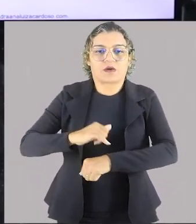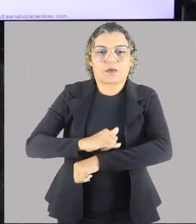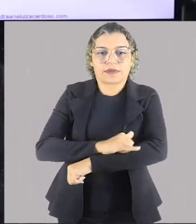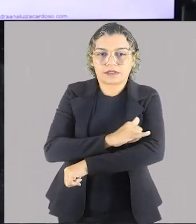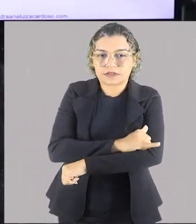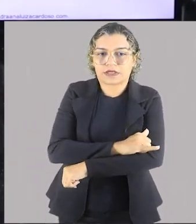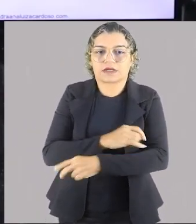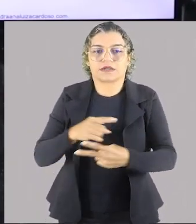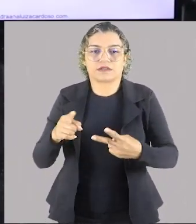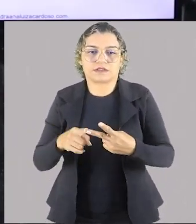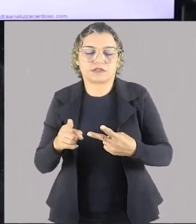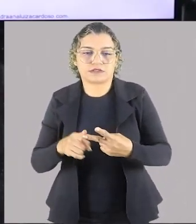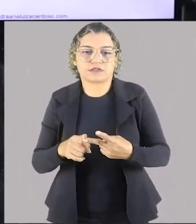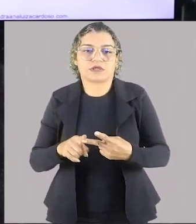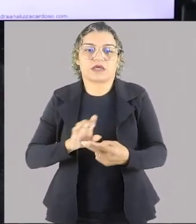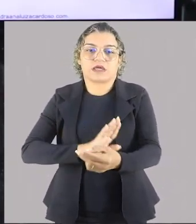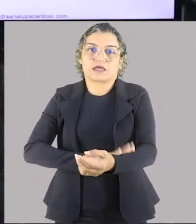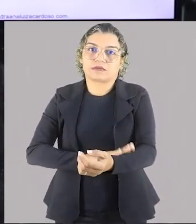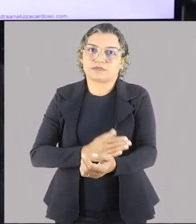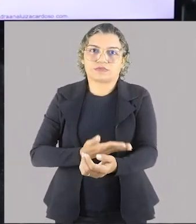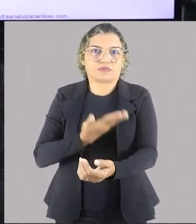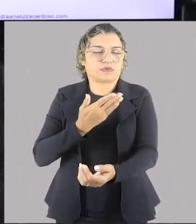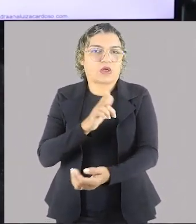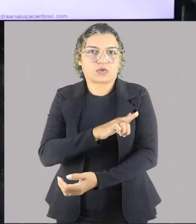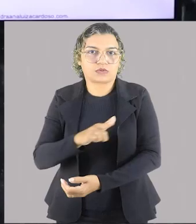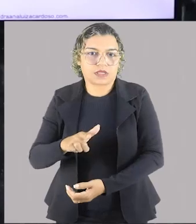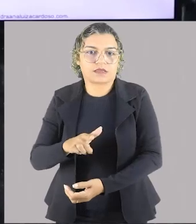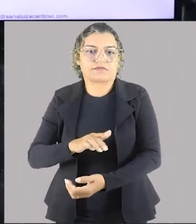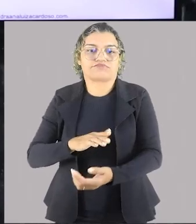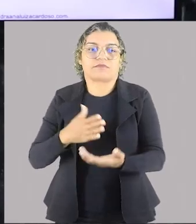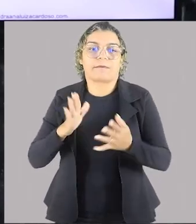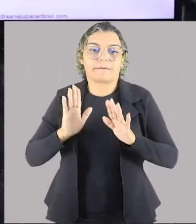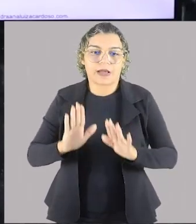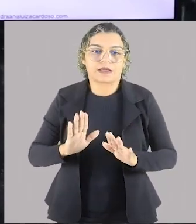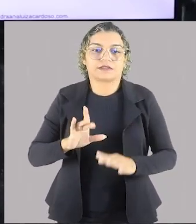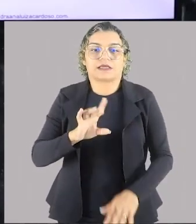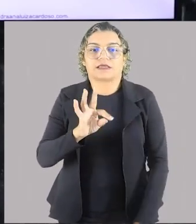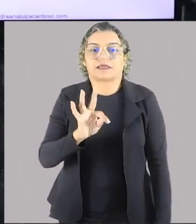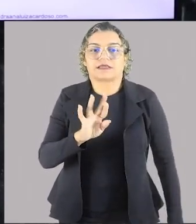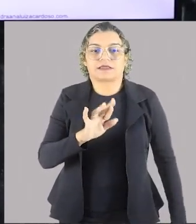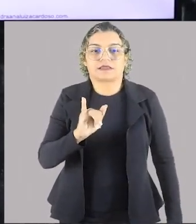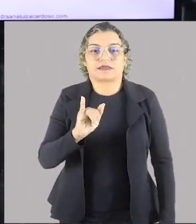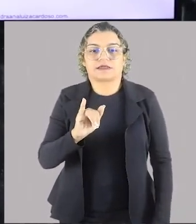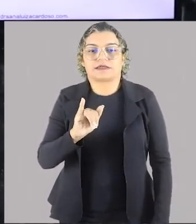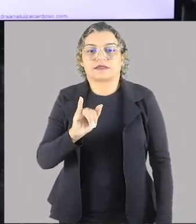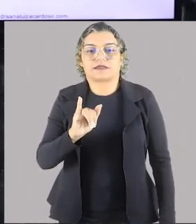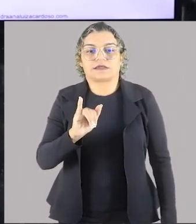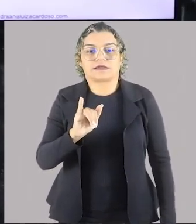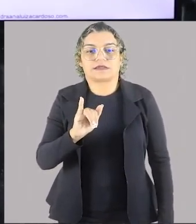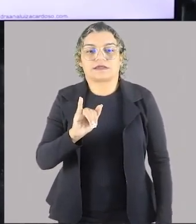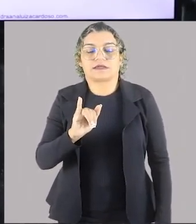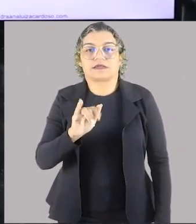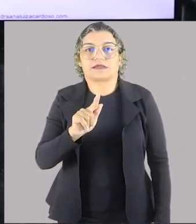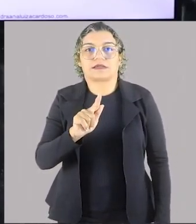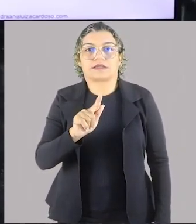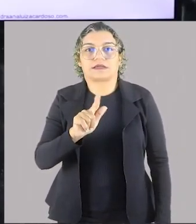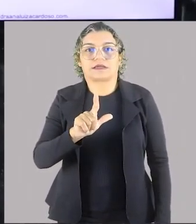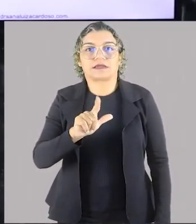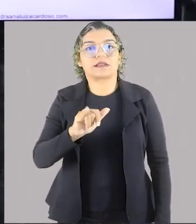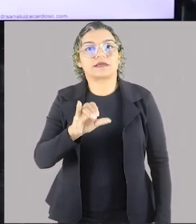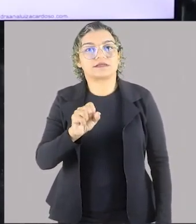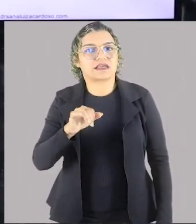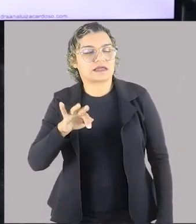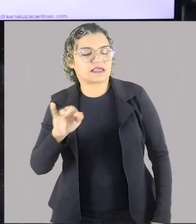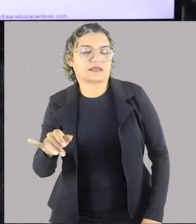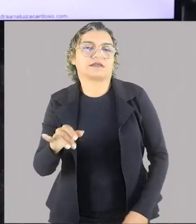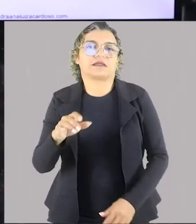ele não tem glicemia alterada, mas ele tem triglicerídeos alterados, ele está com síndrome metabólica. Entendido? E